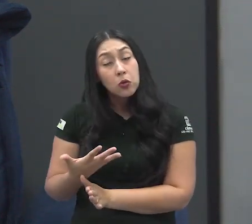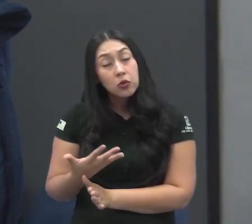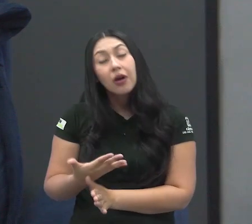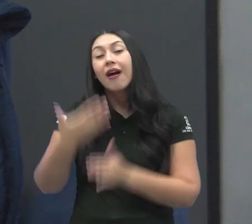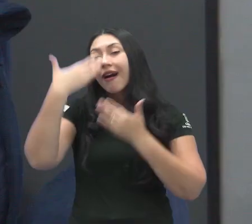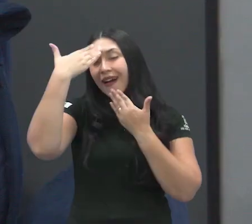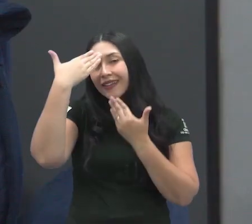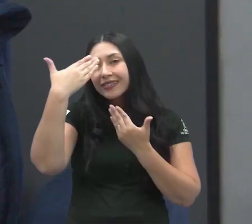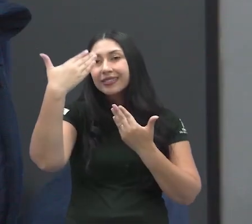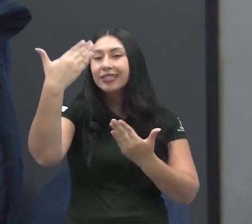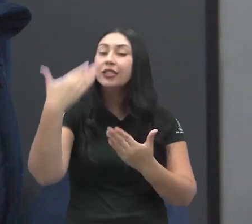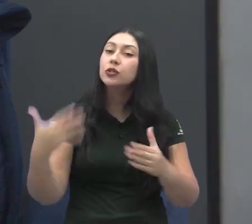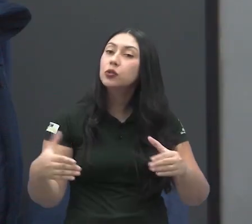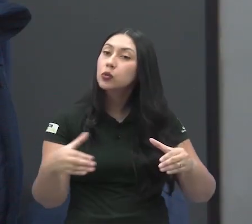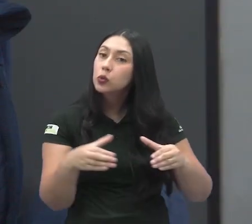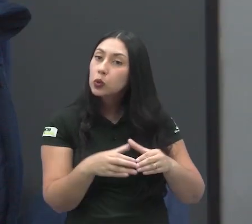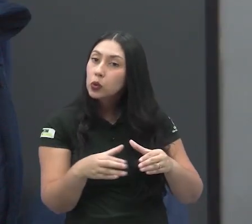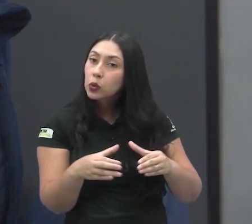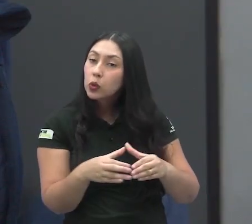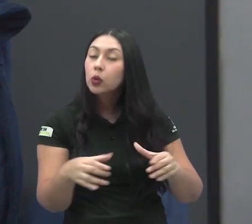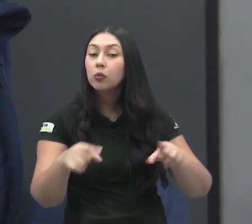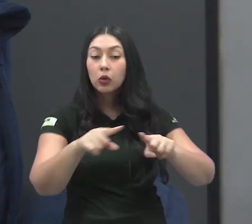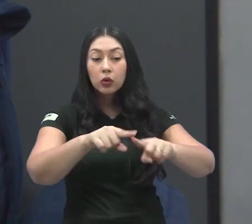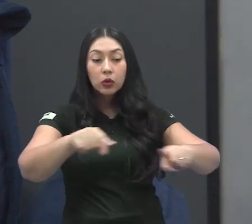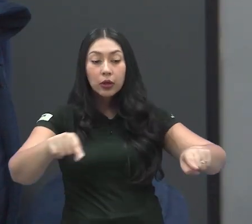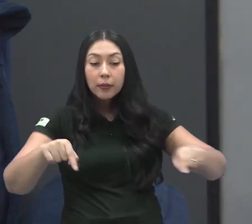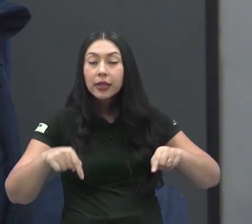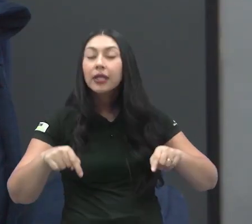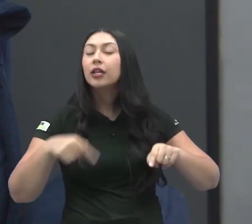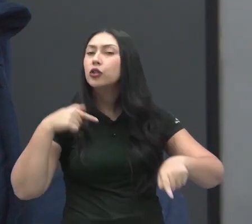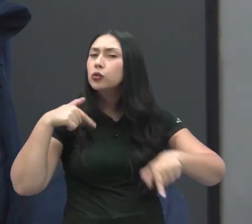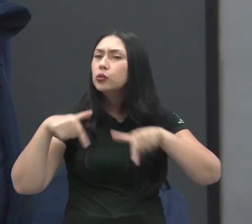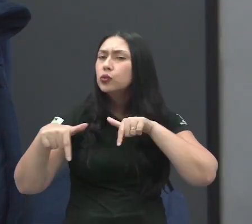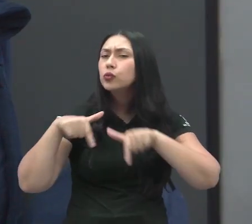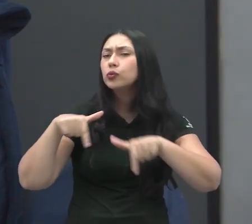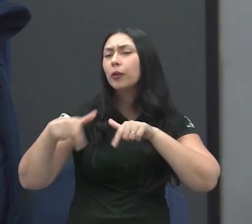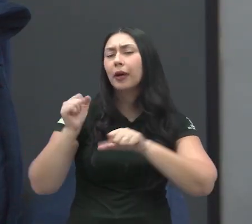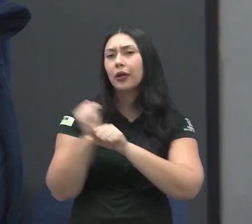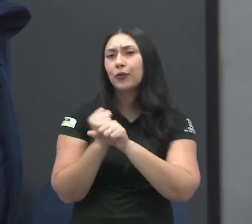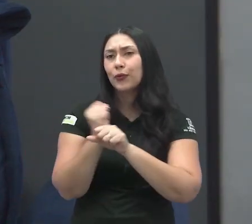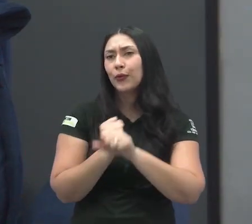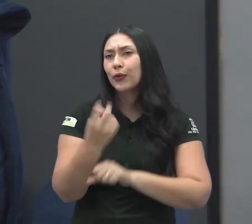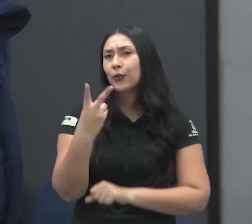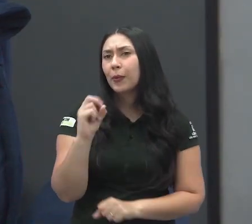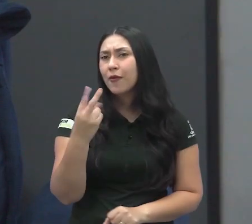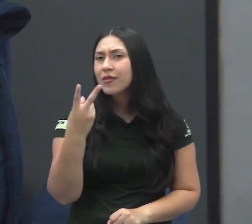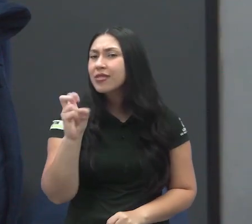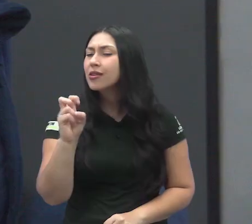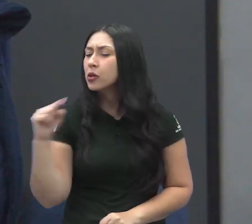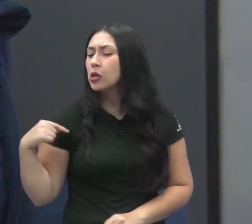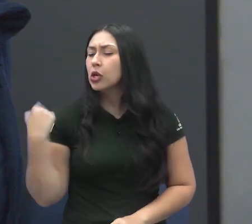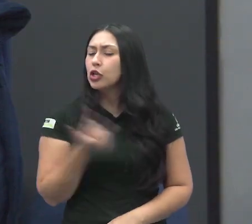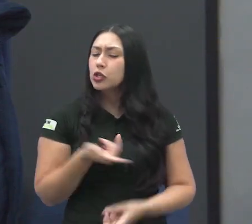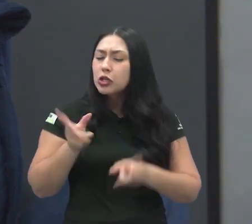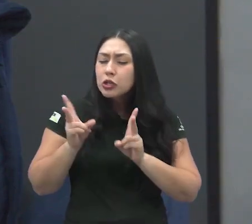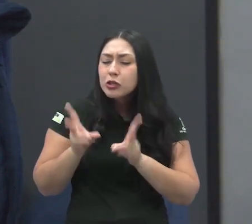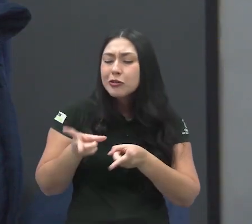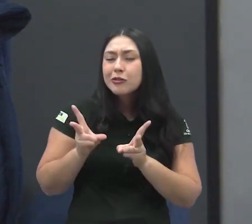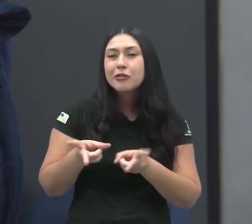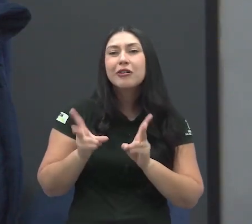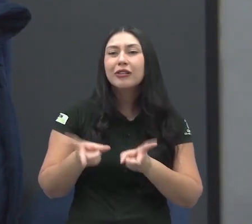né? Agradeço muito a nossa equipe, o pessoal do nosso gabinete por todo o trabalho do ano de 2025, e a gente vai